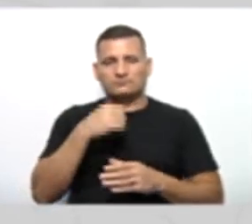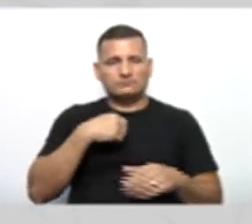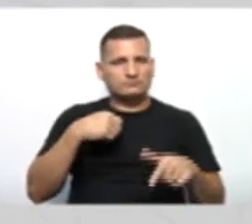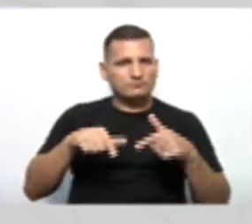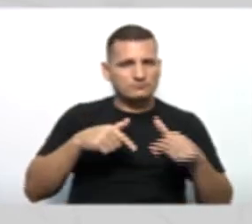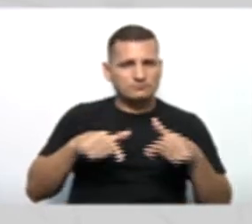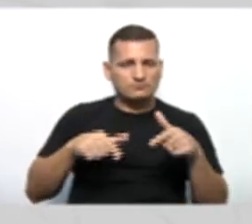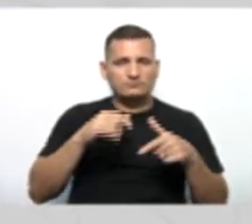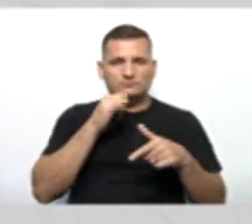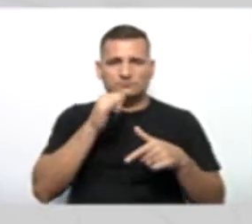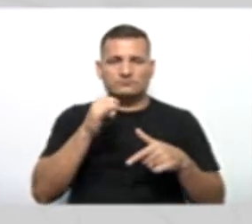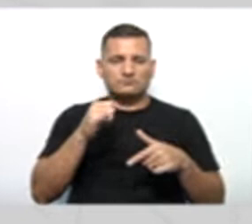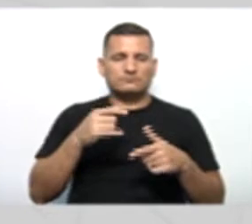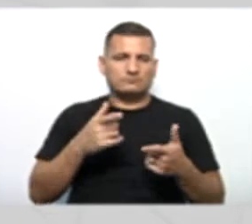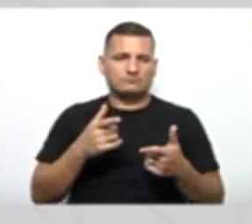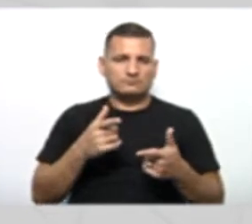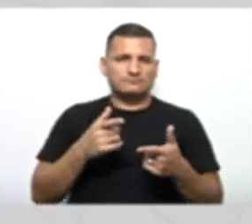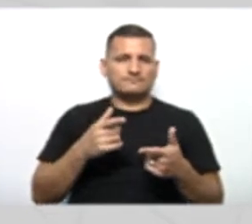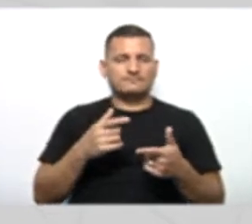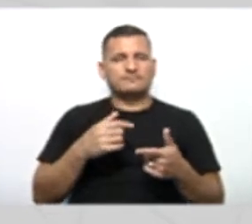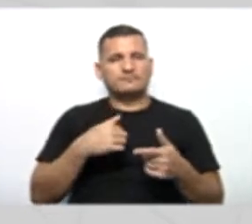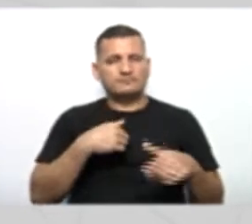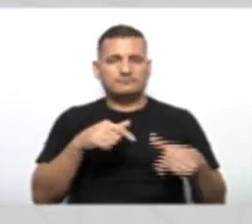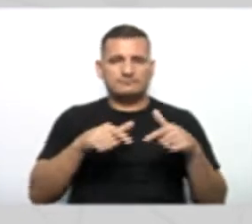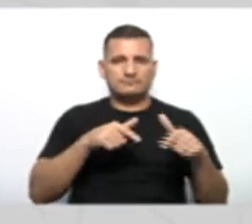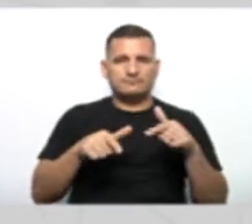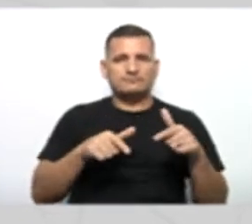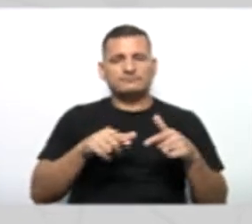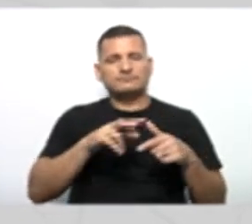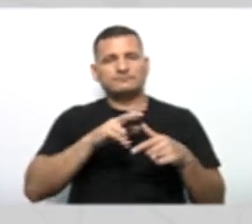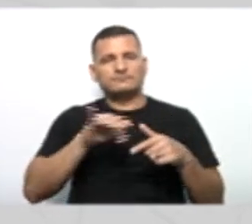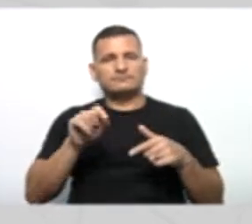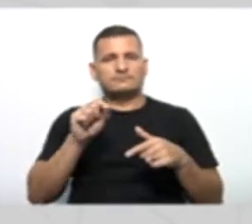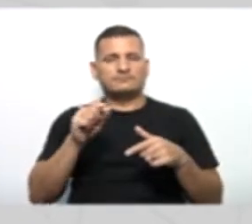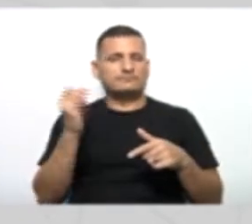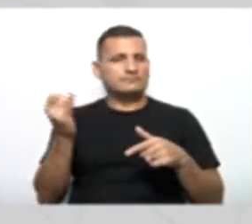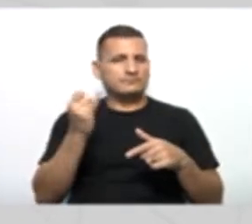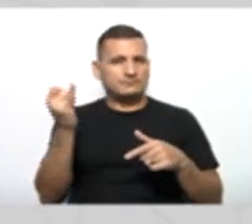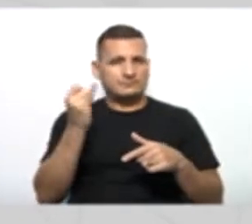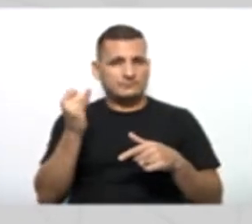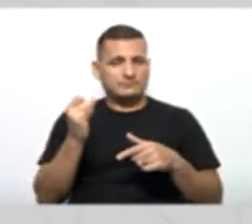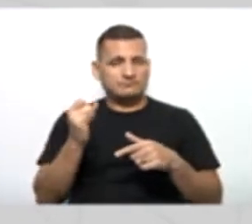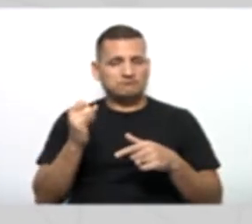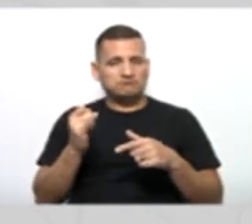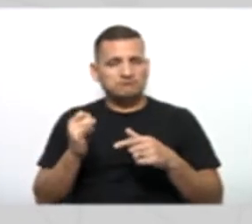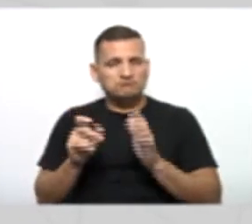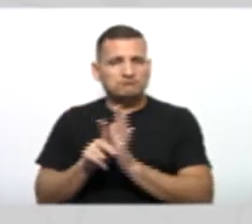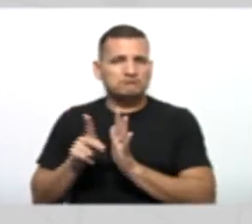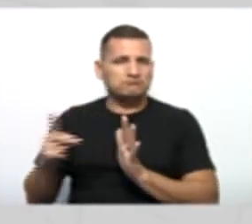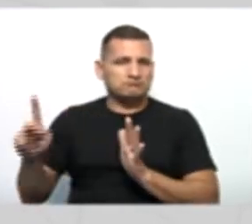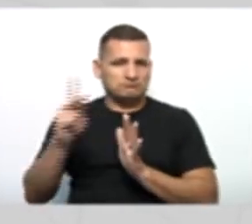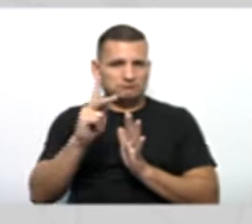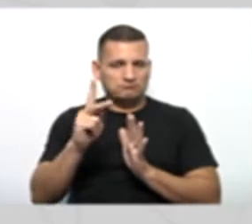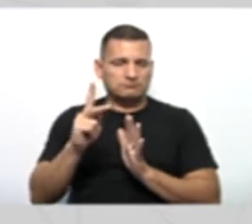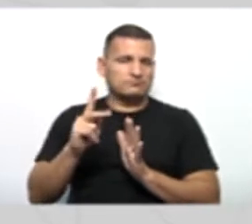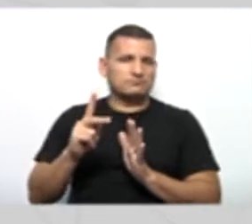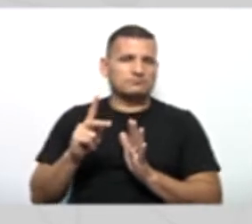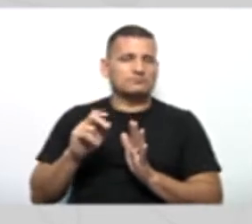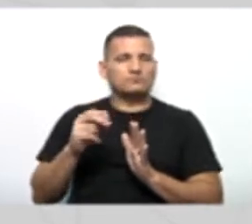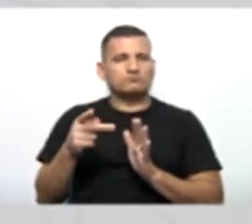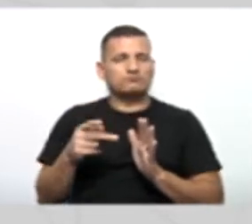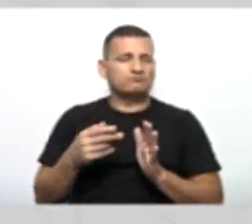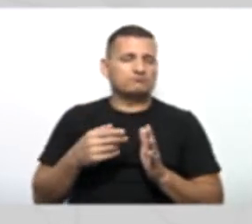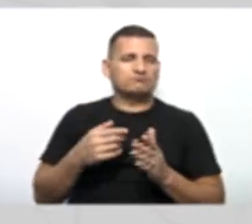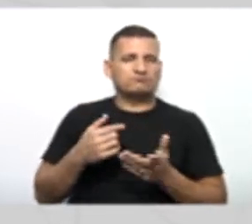trabalho seu ato e evidentemente o meu trabalho ele vai ser importante para alguém não apenas para mim independente da